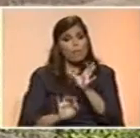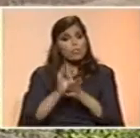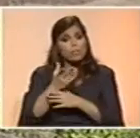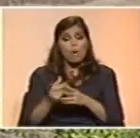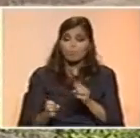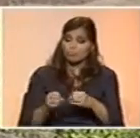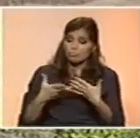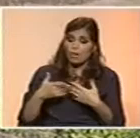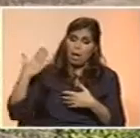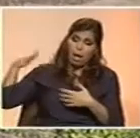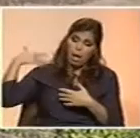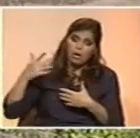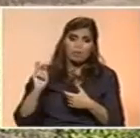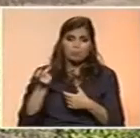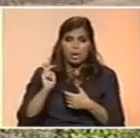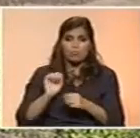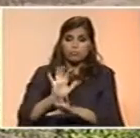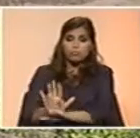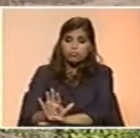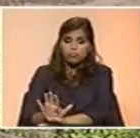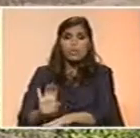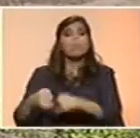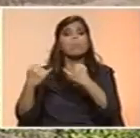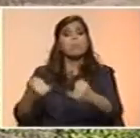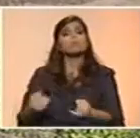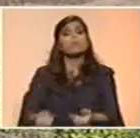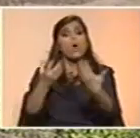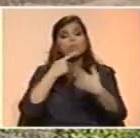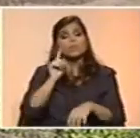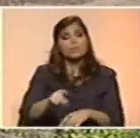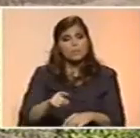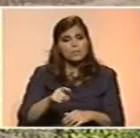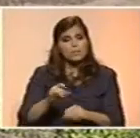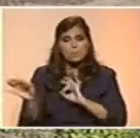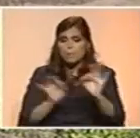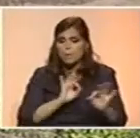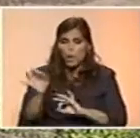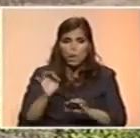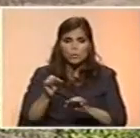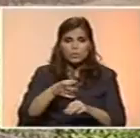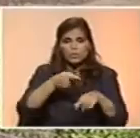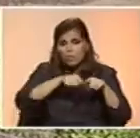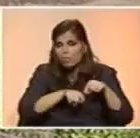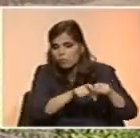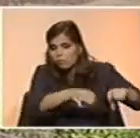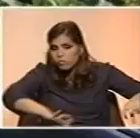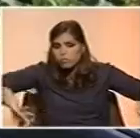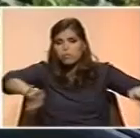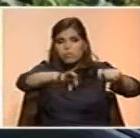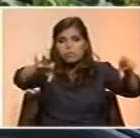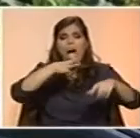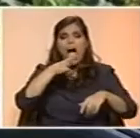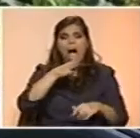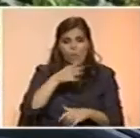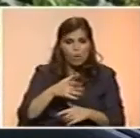teve suspenso, entretanto houve possibilidade de o realizar. Instalou-se todo o sistema de abastecimento de água, que era a rede de tubagens, que